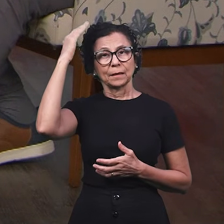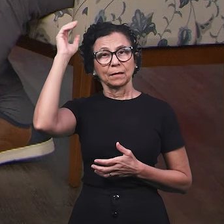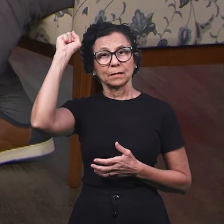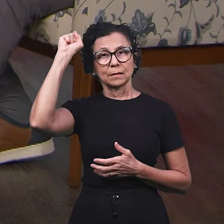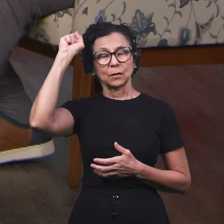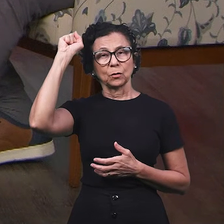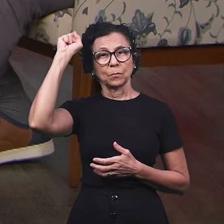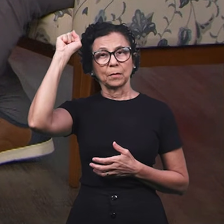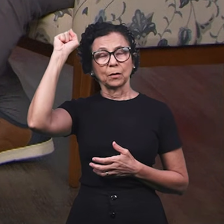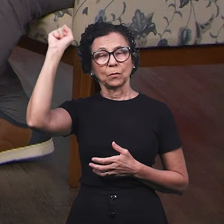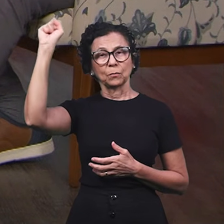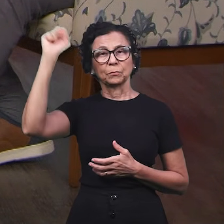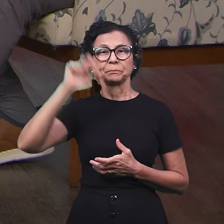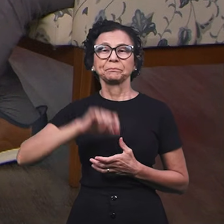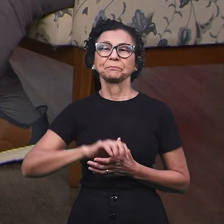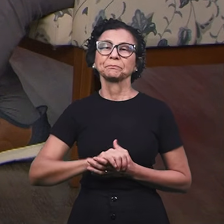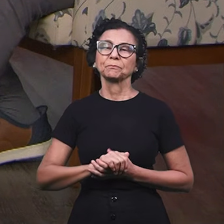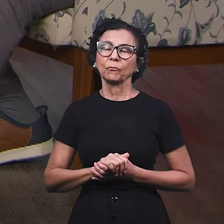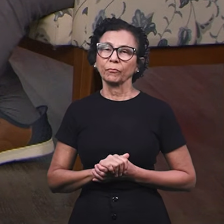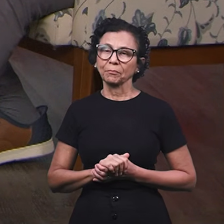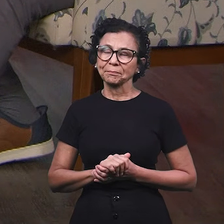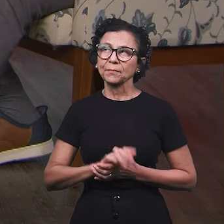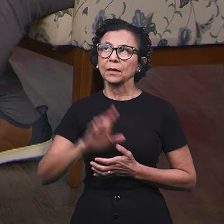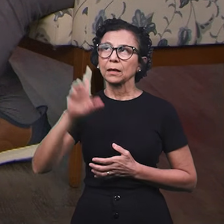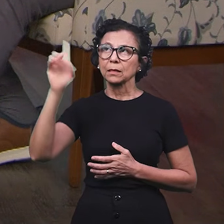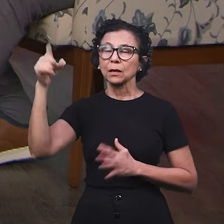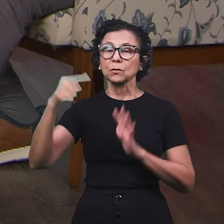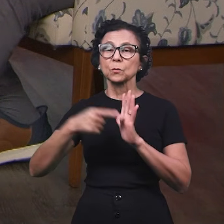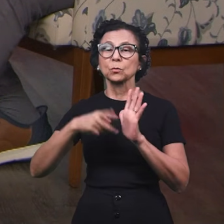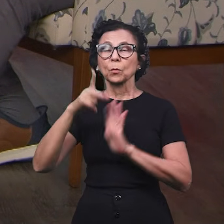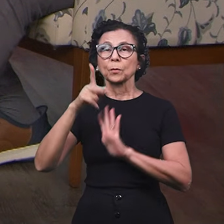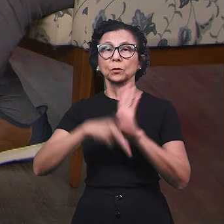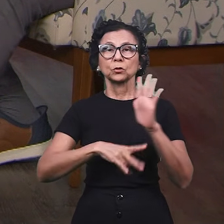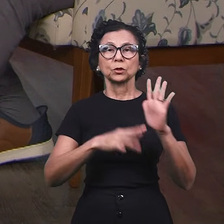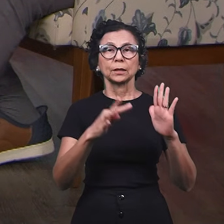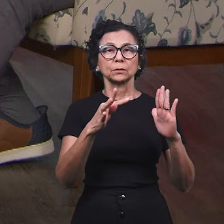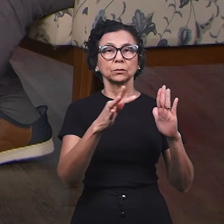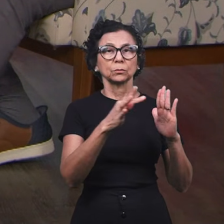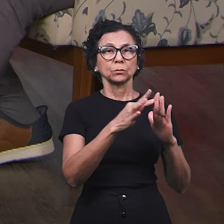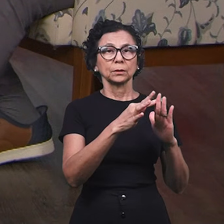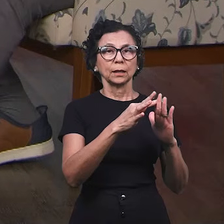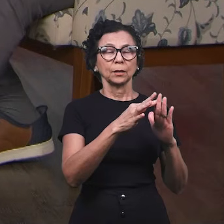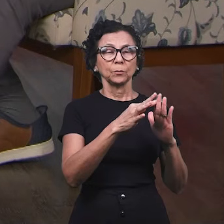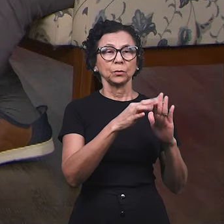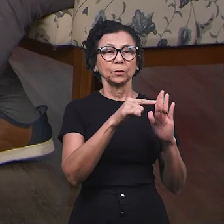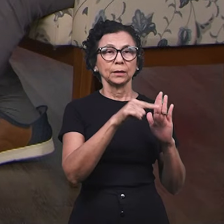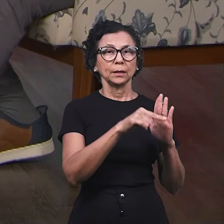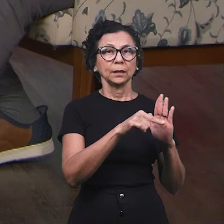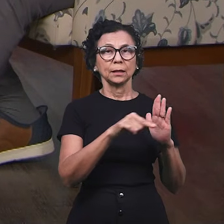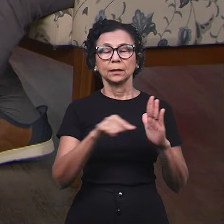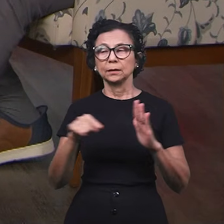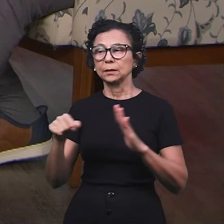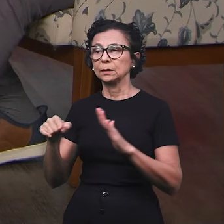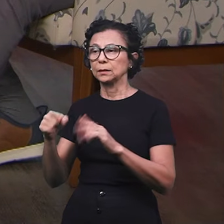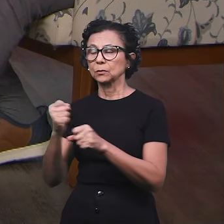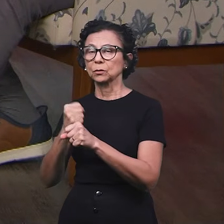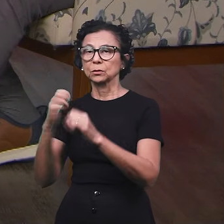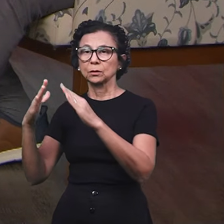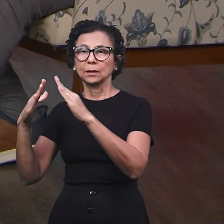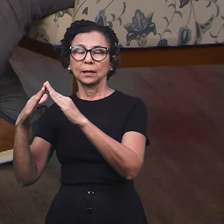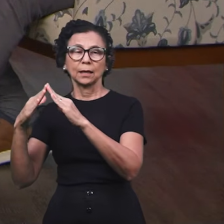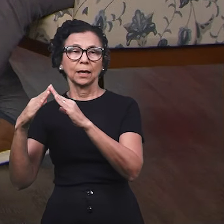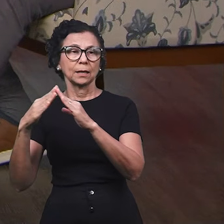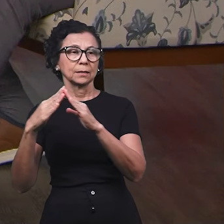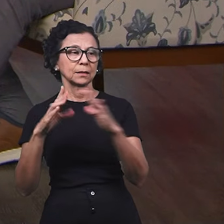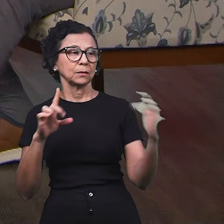Ou seja, Deus deu o projeto do templo. E esse templo que veio do pai influenciou a casa dele. Muito Glória a